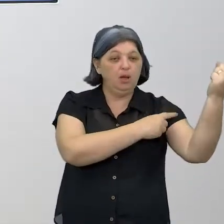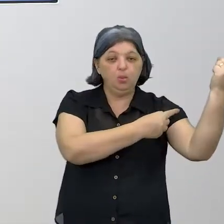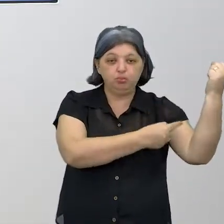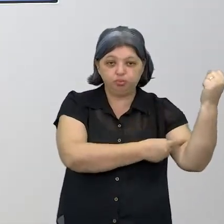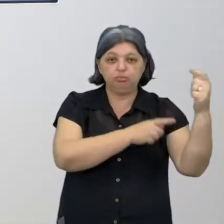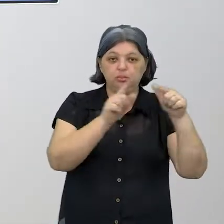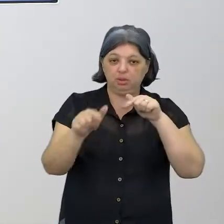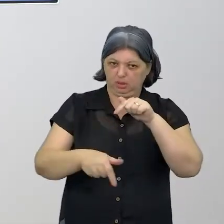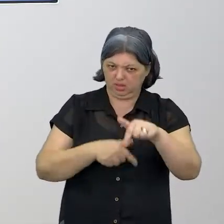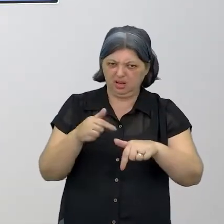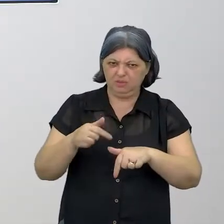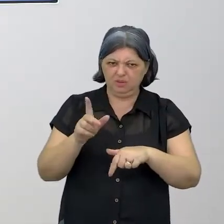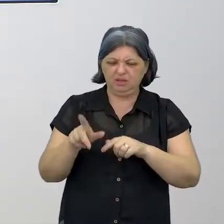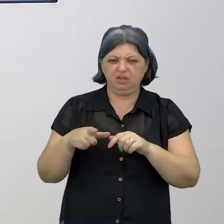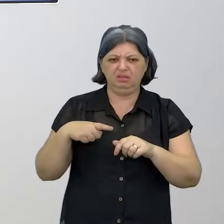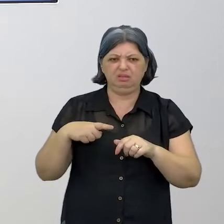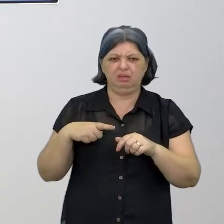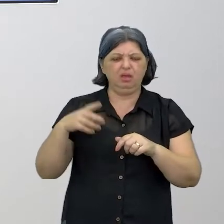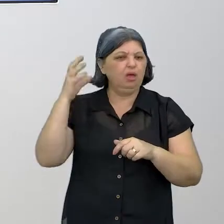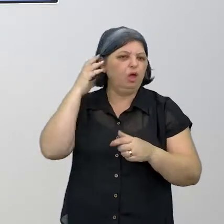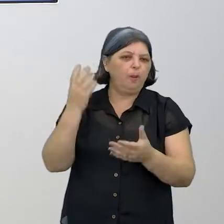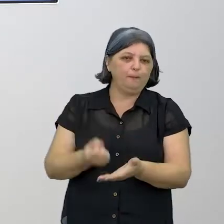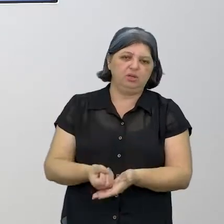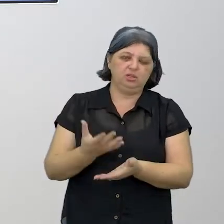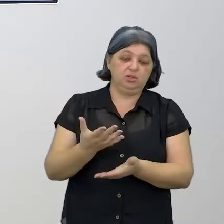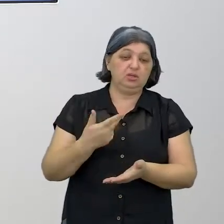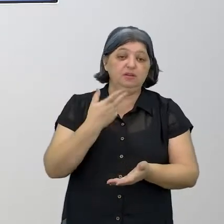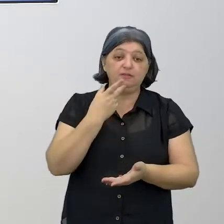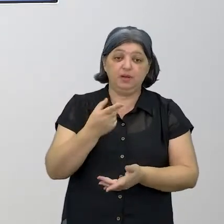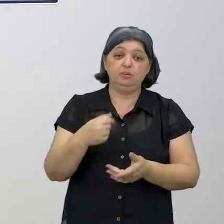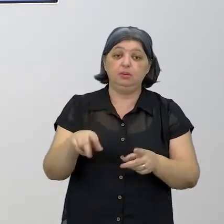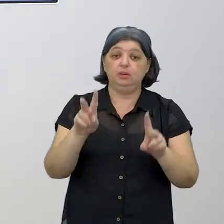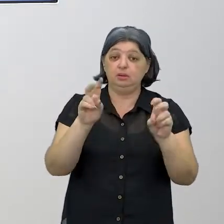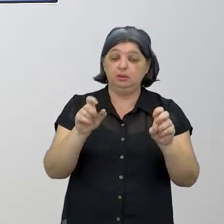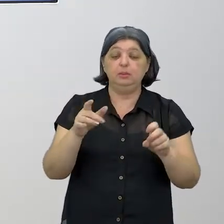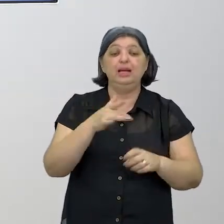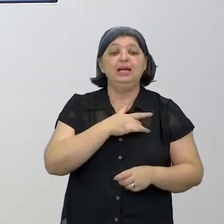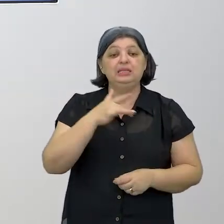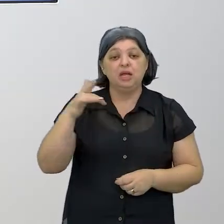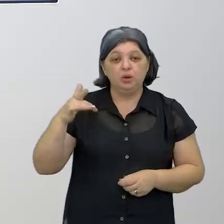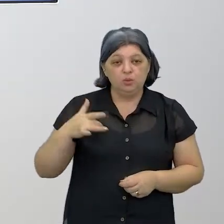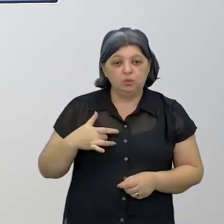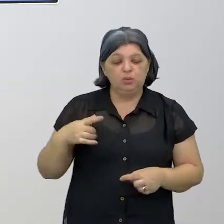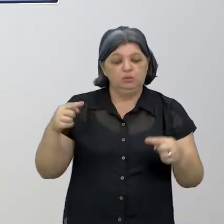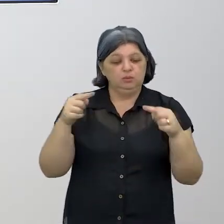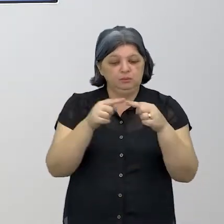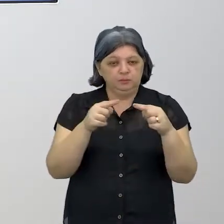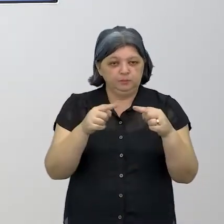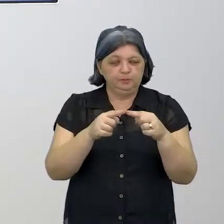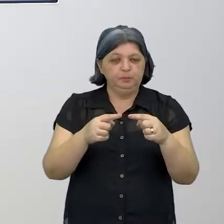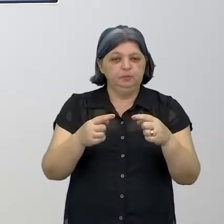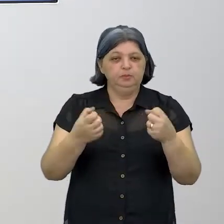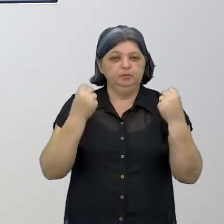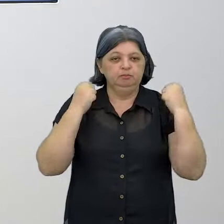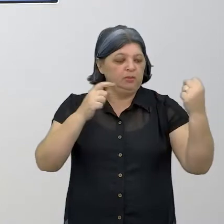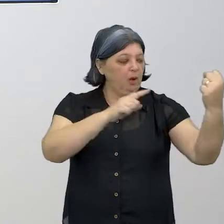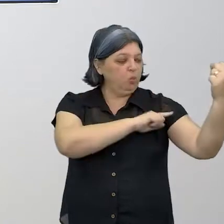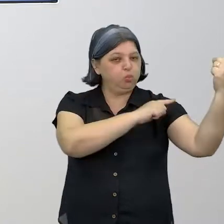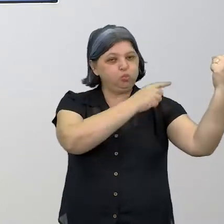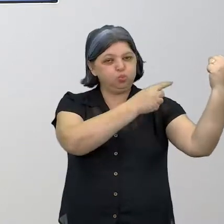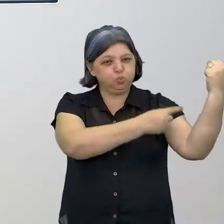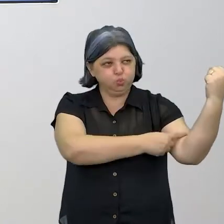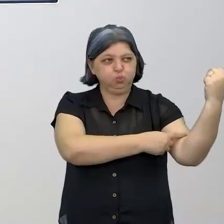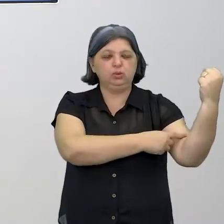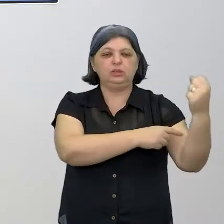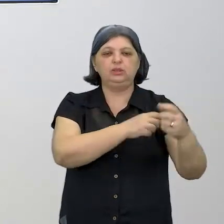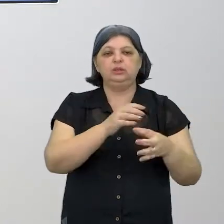trabalha com isso. Eu acho que eles têm um podcast, tem umas coisas. E eles falam muito sobre essa questão de saúde vinculada ao fisiculturismo, que é um esporte,